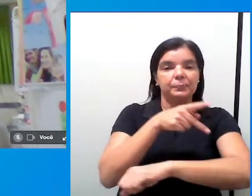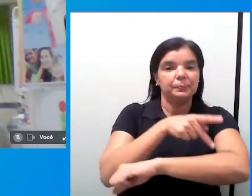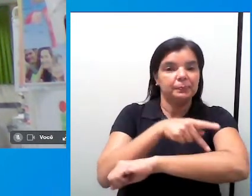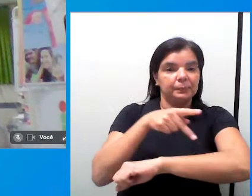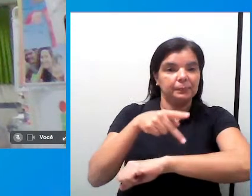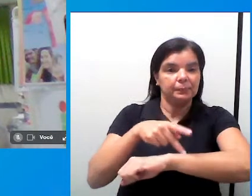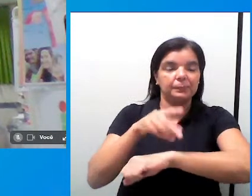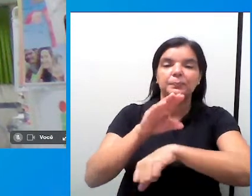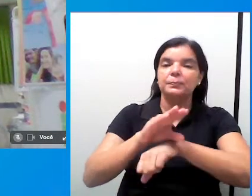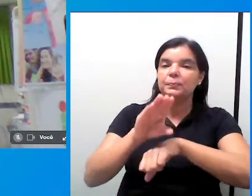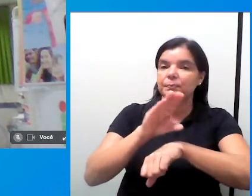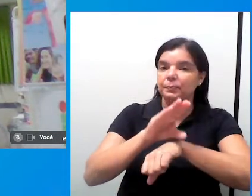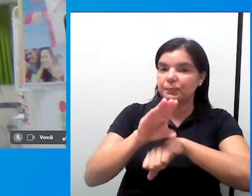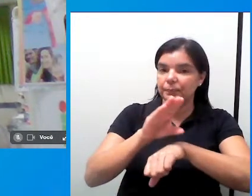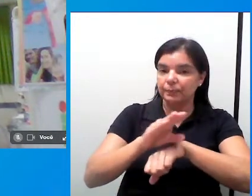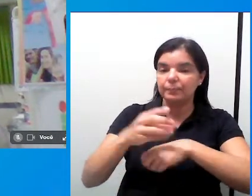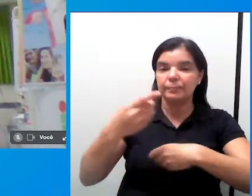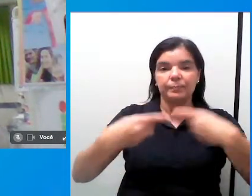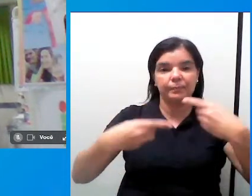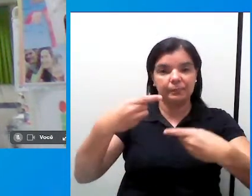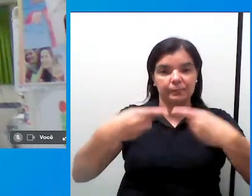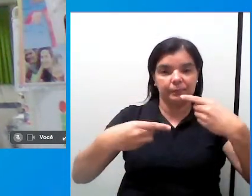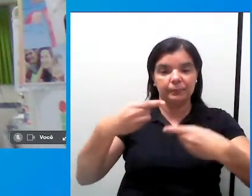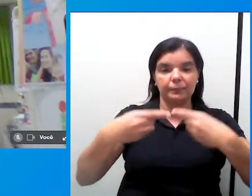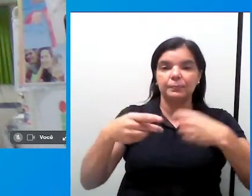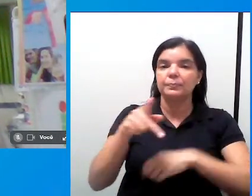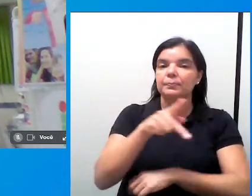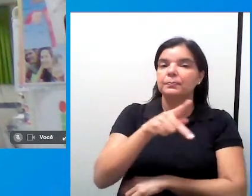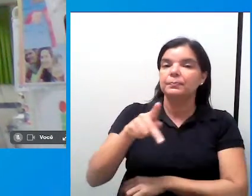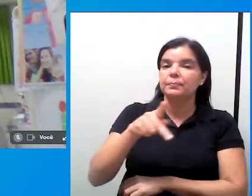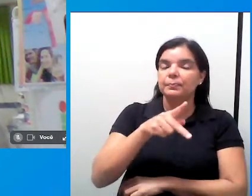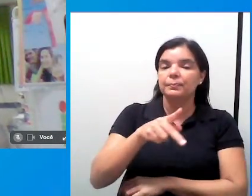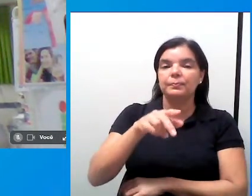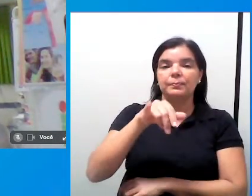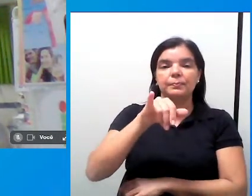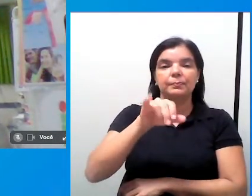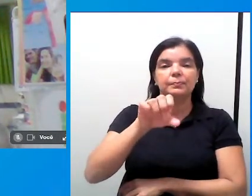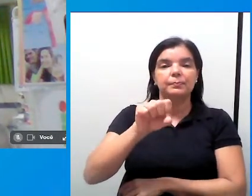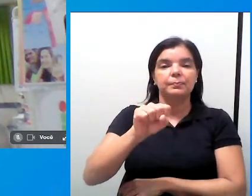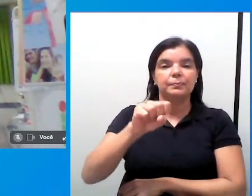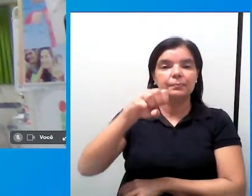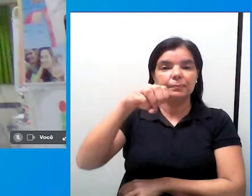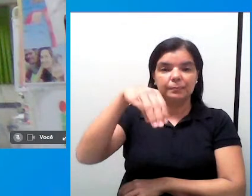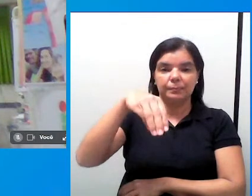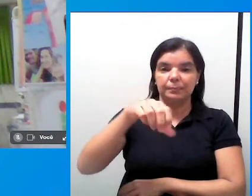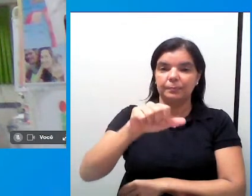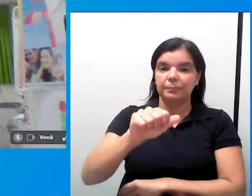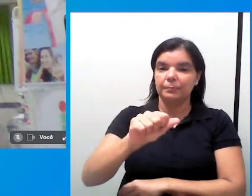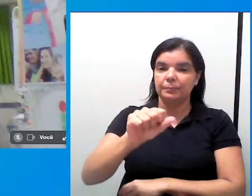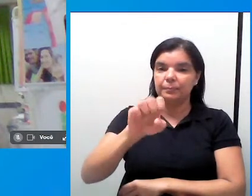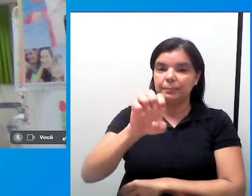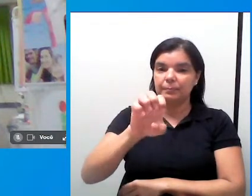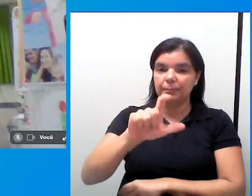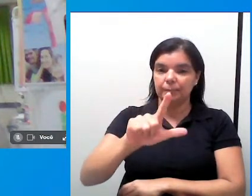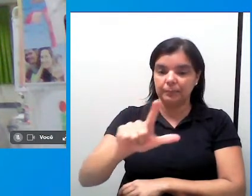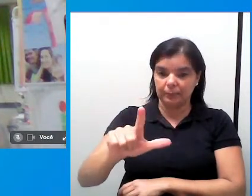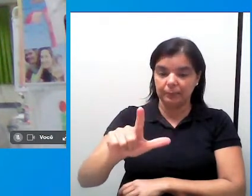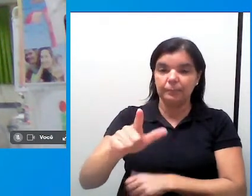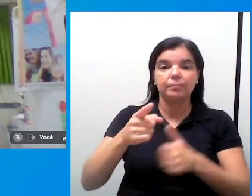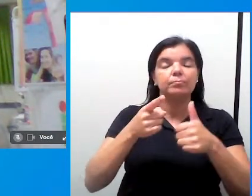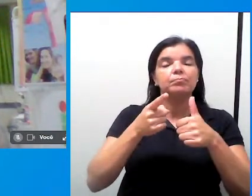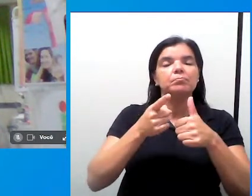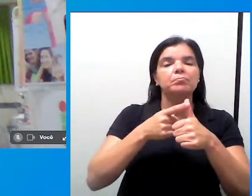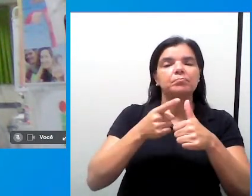com o professor Ismael, e assim, quais foram as lições que nós tiramos disso? Primeiro, uma questão de adaptação